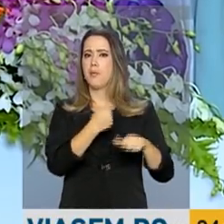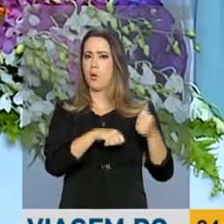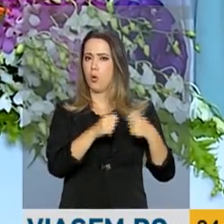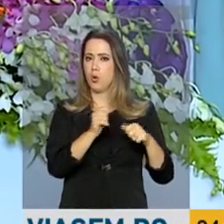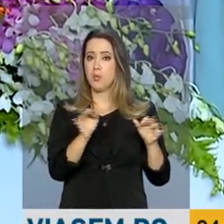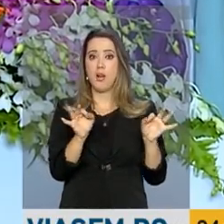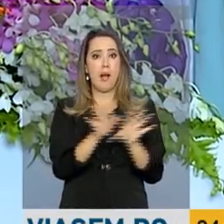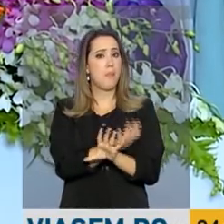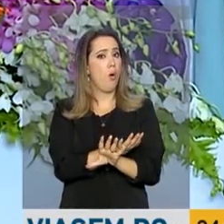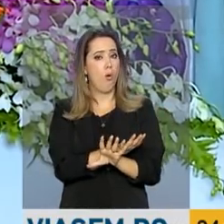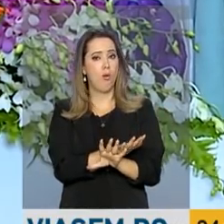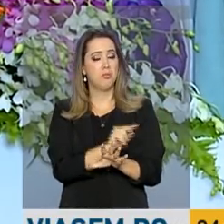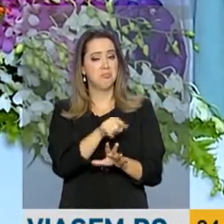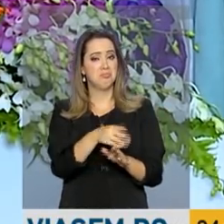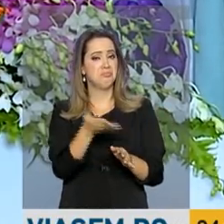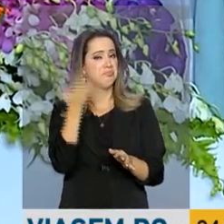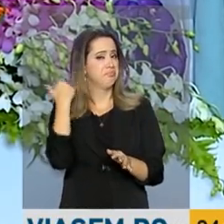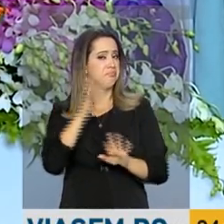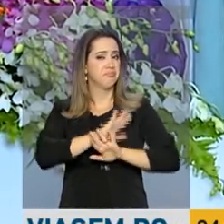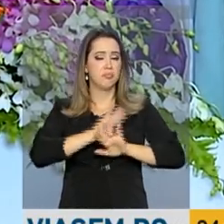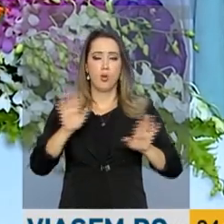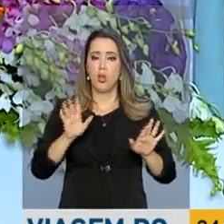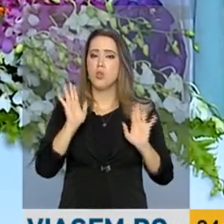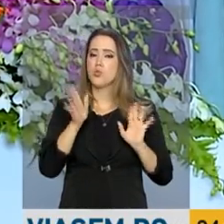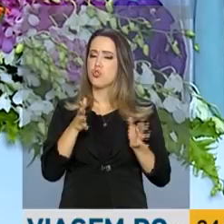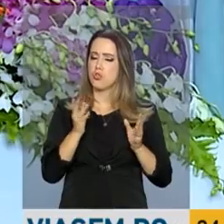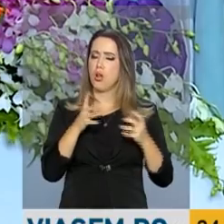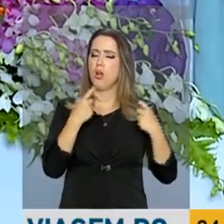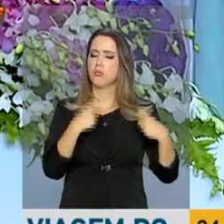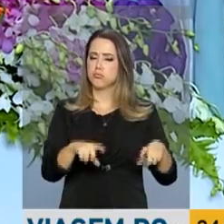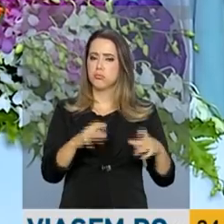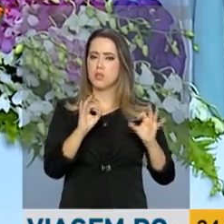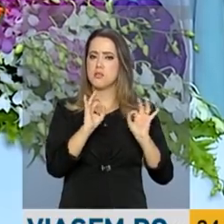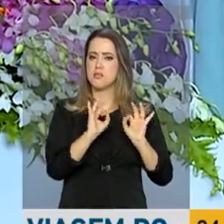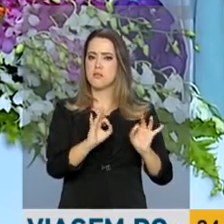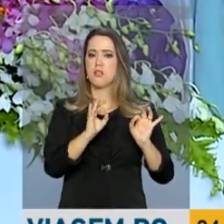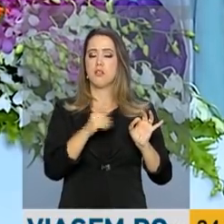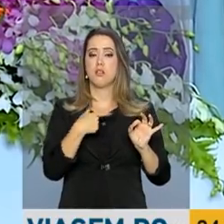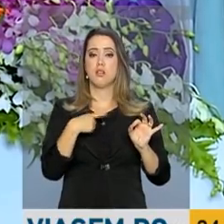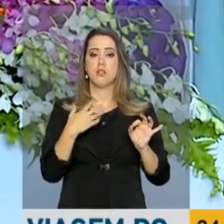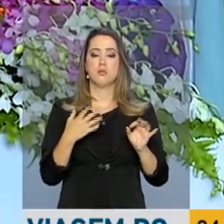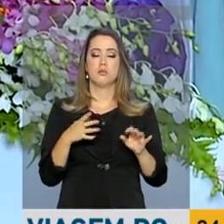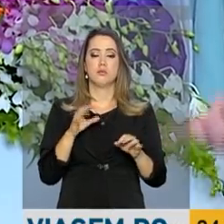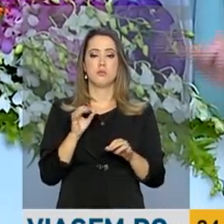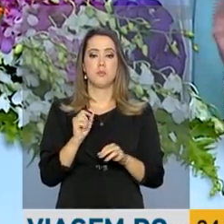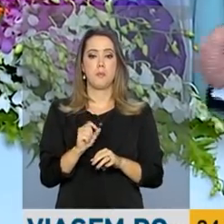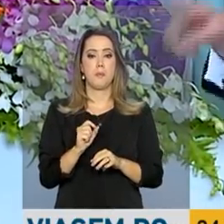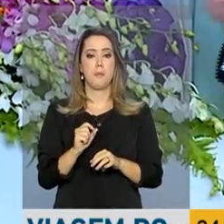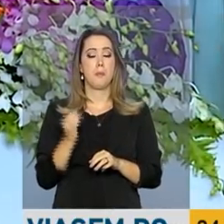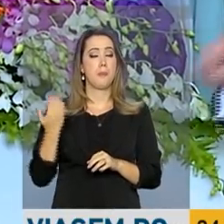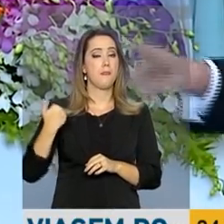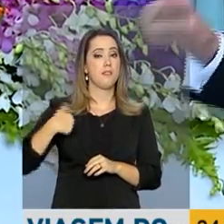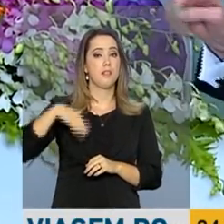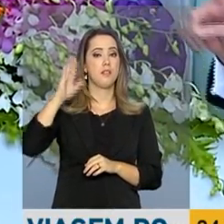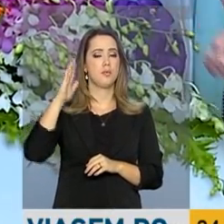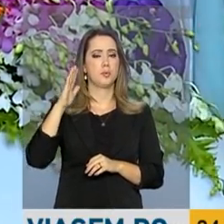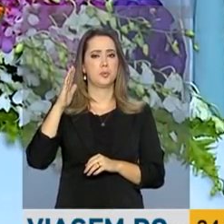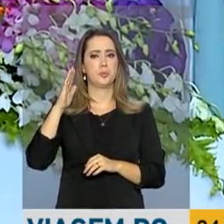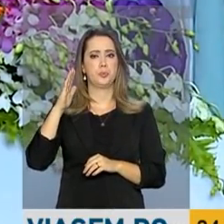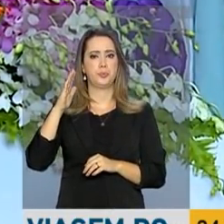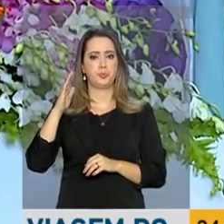ficou para trás com sólidas instituições democráticas e com a mais